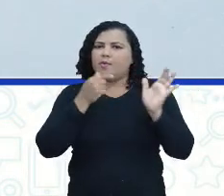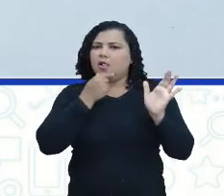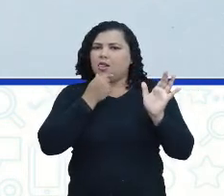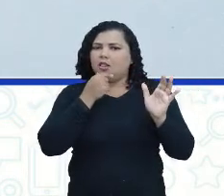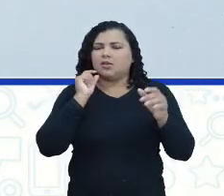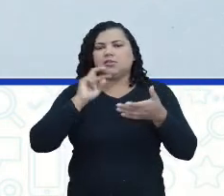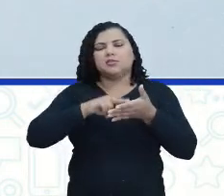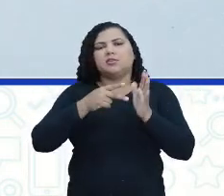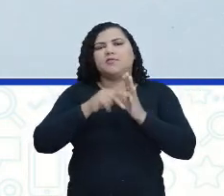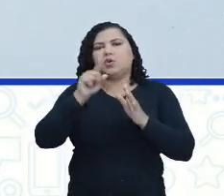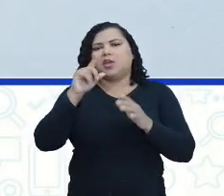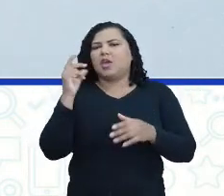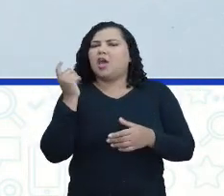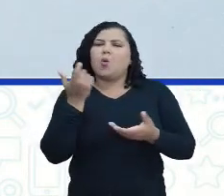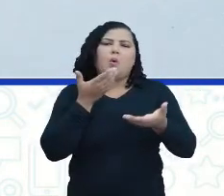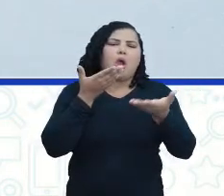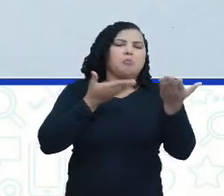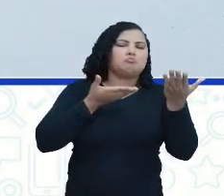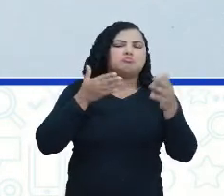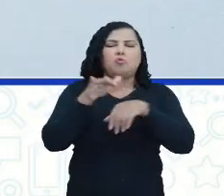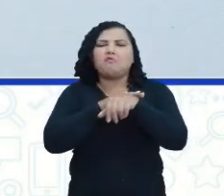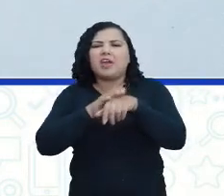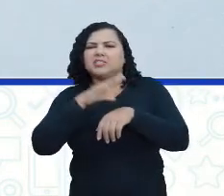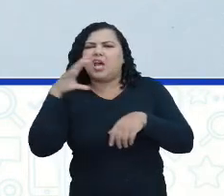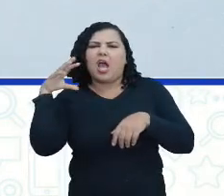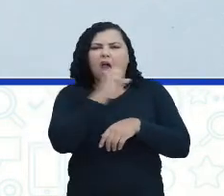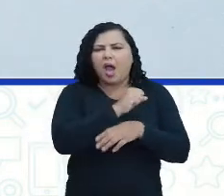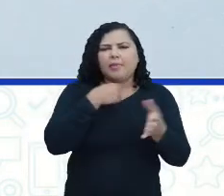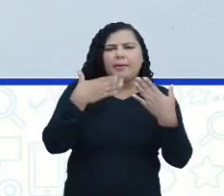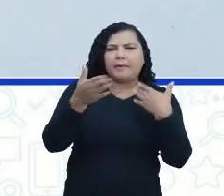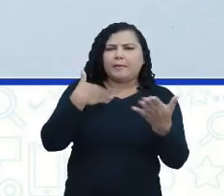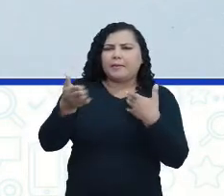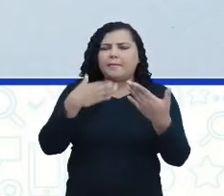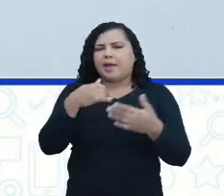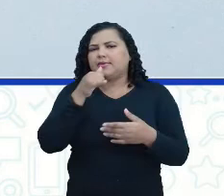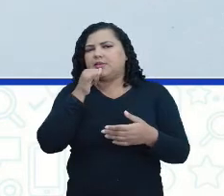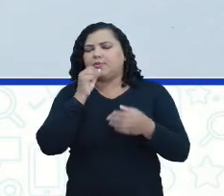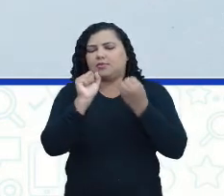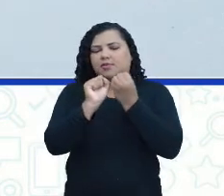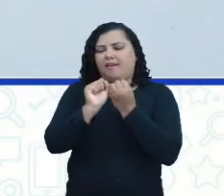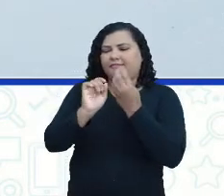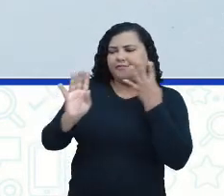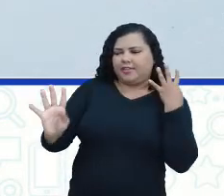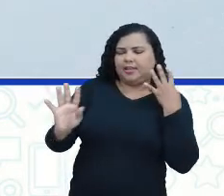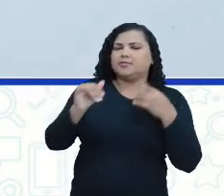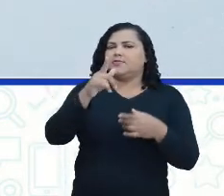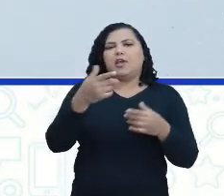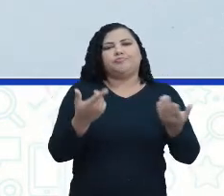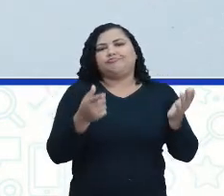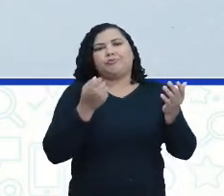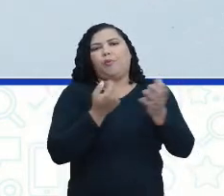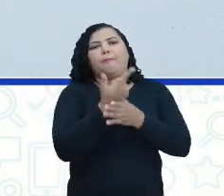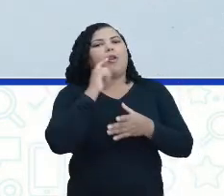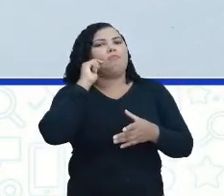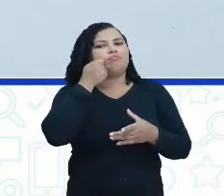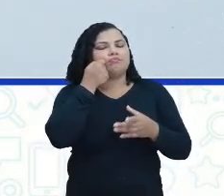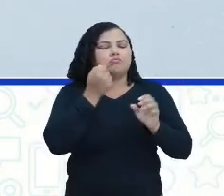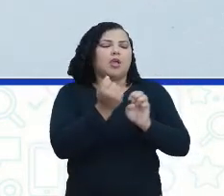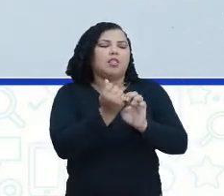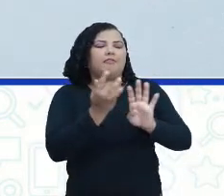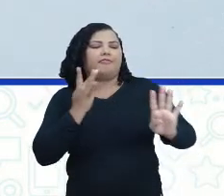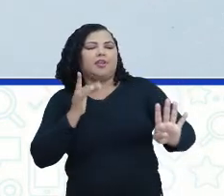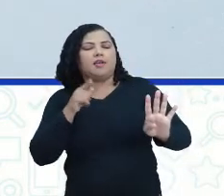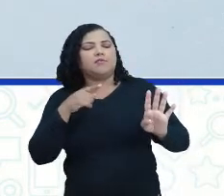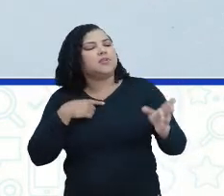aquela conversa casual que você faz quando encontra um amigo na fila da padaria, digamos assim. Daí